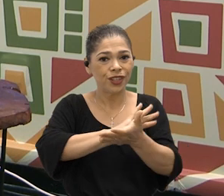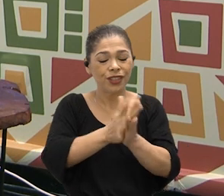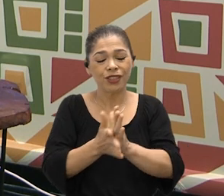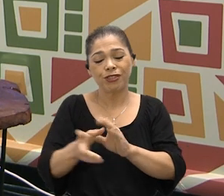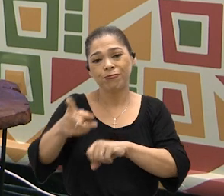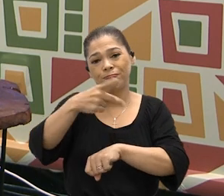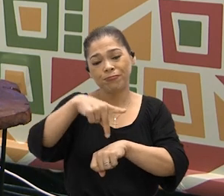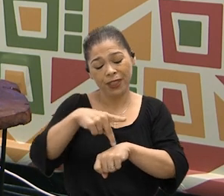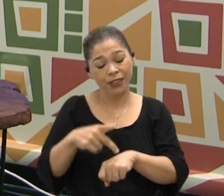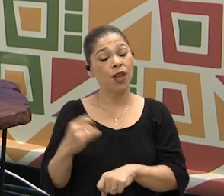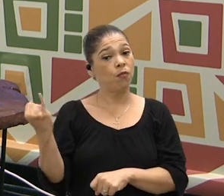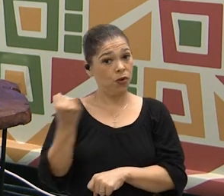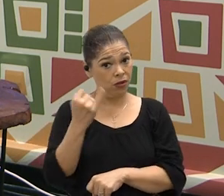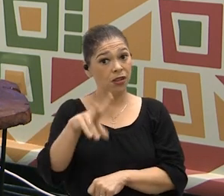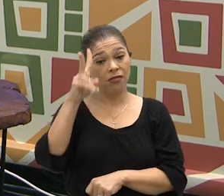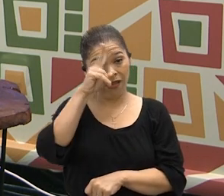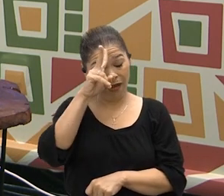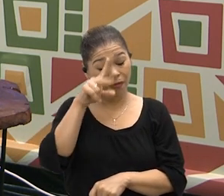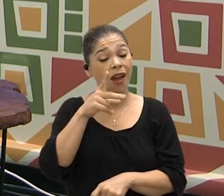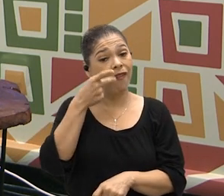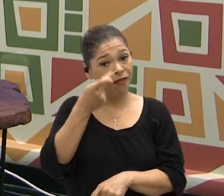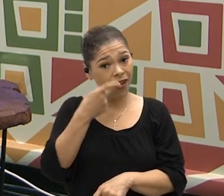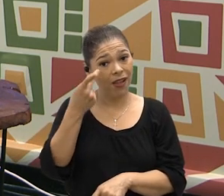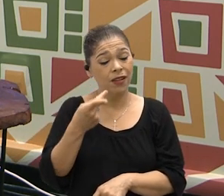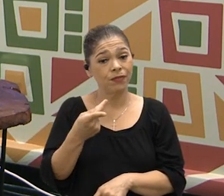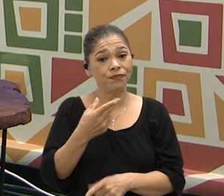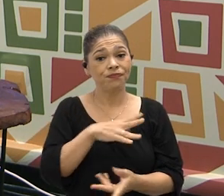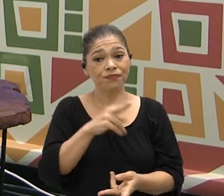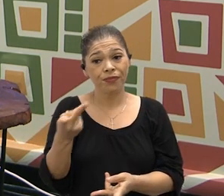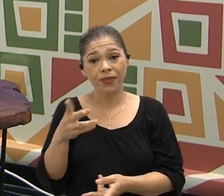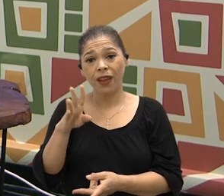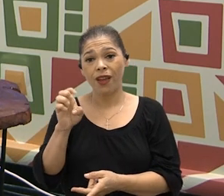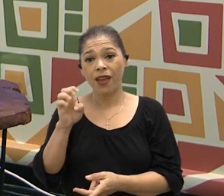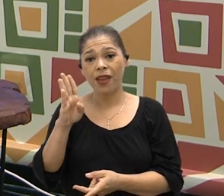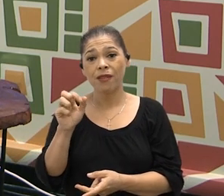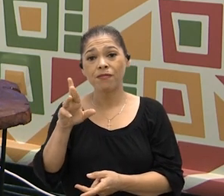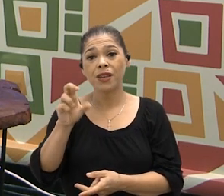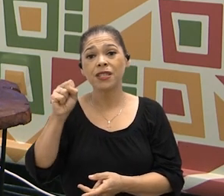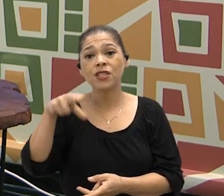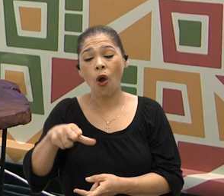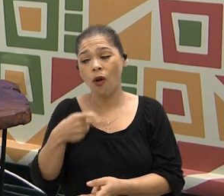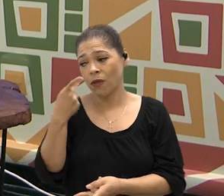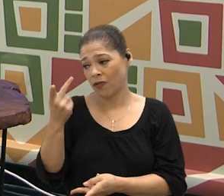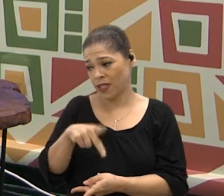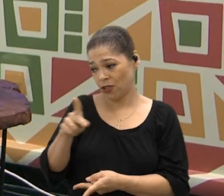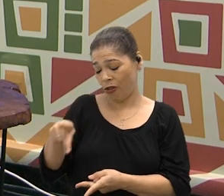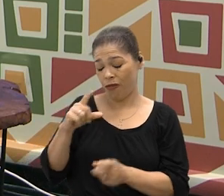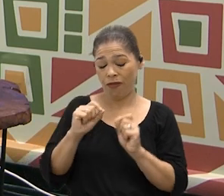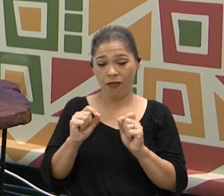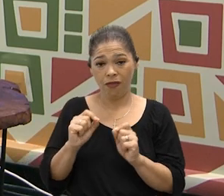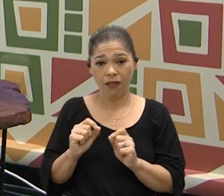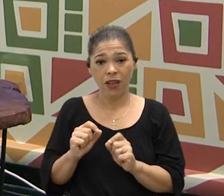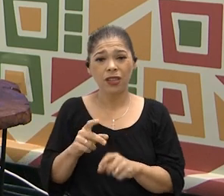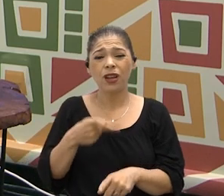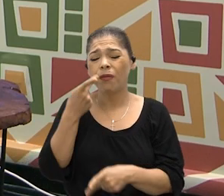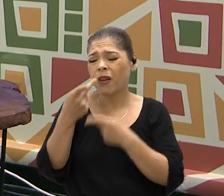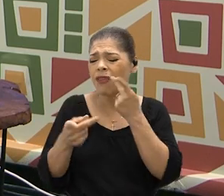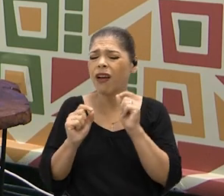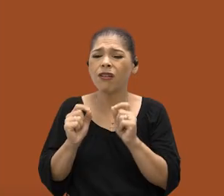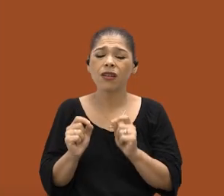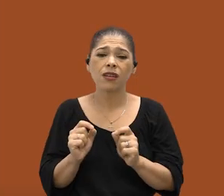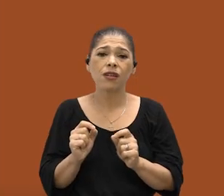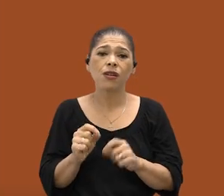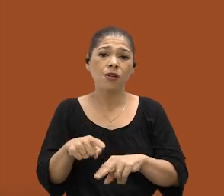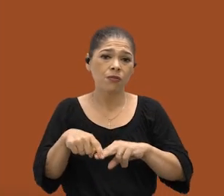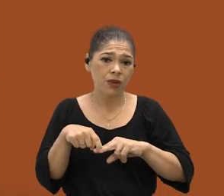e acho que isso é muito importante para passar a palavra para Weberson apenas para